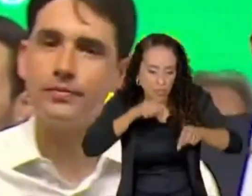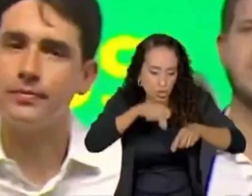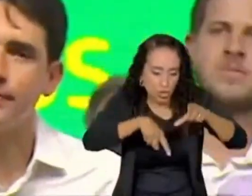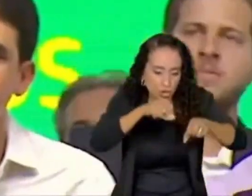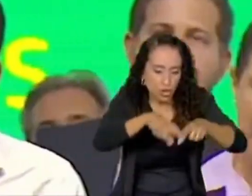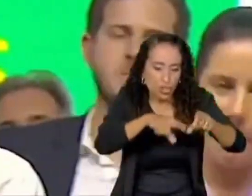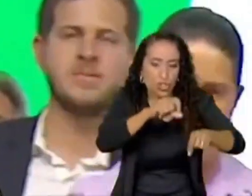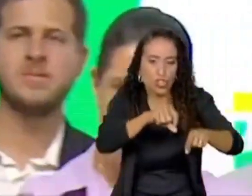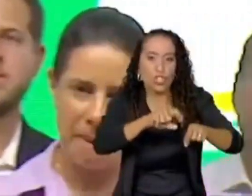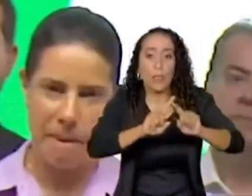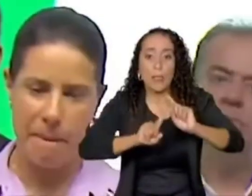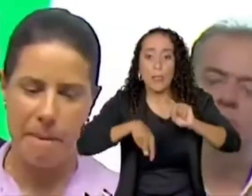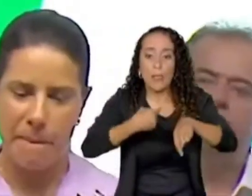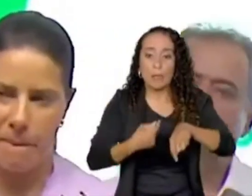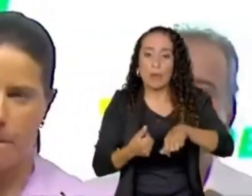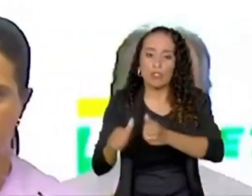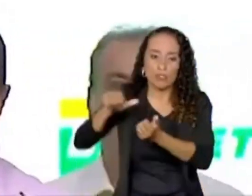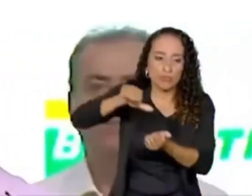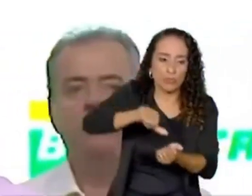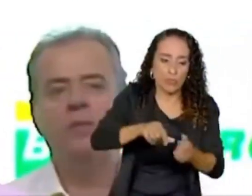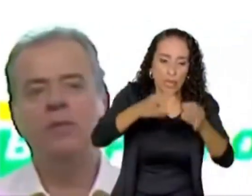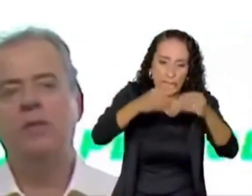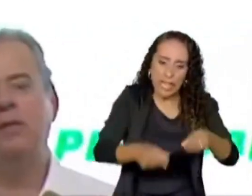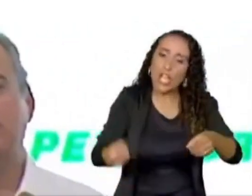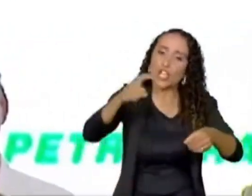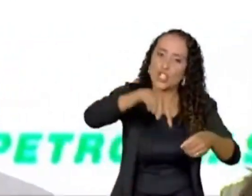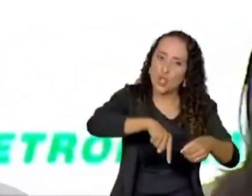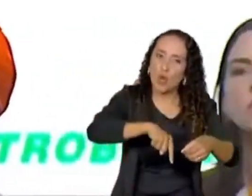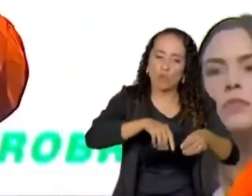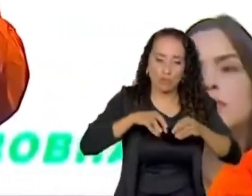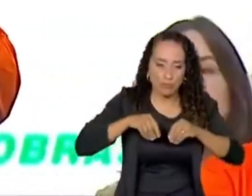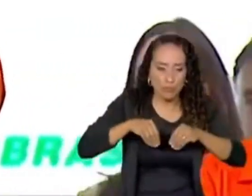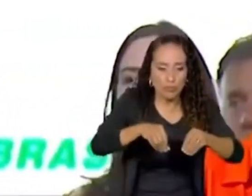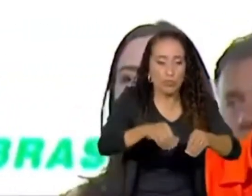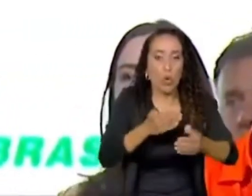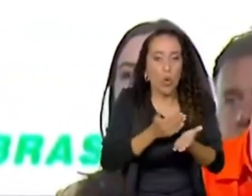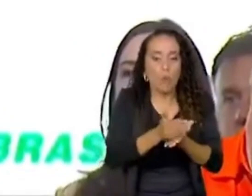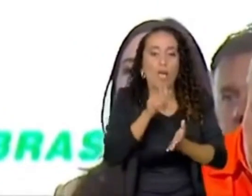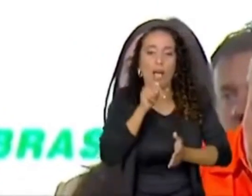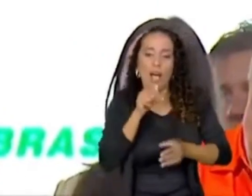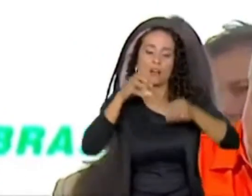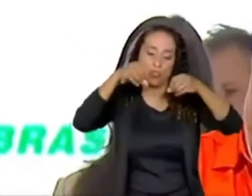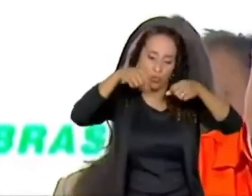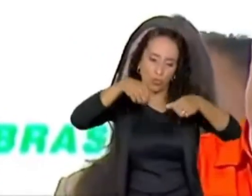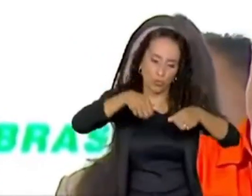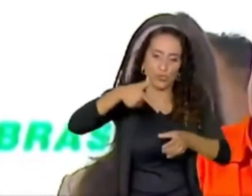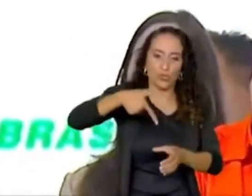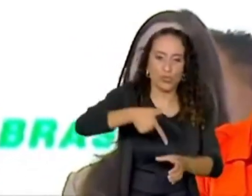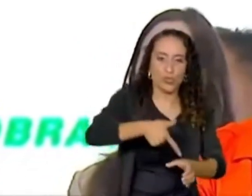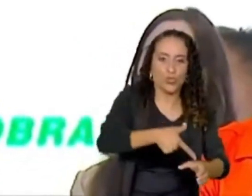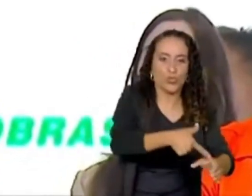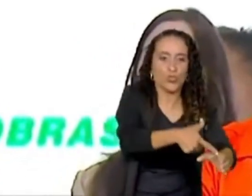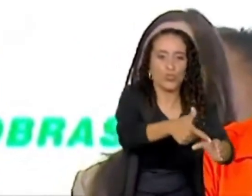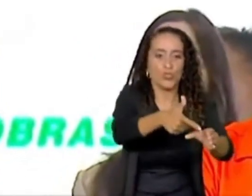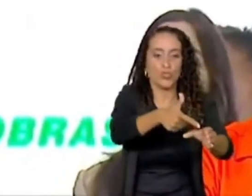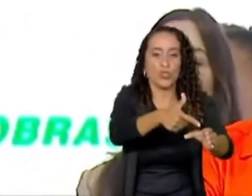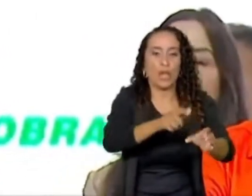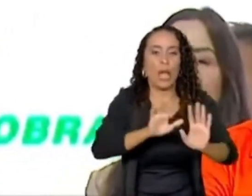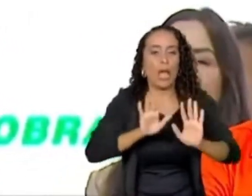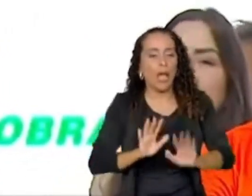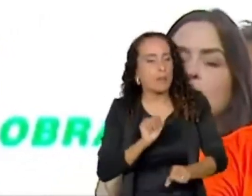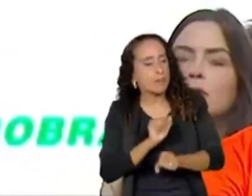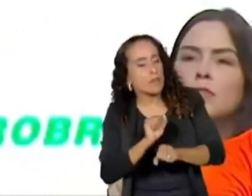Depois da semente, você joga a terra por cima. Aí começa a jogar água, porque Deus também ajuda a gente. E aí,